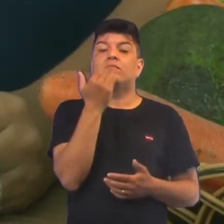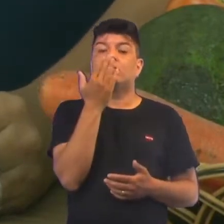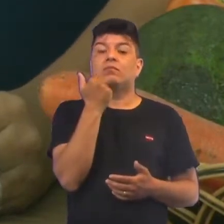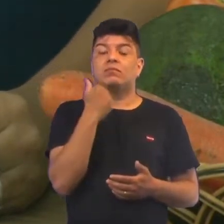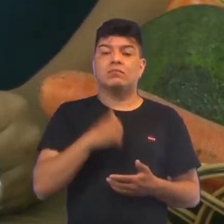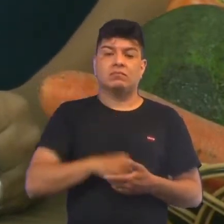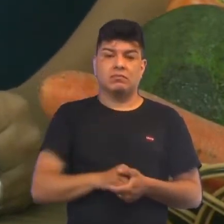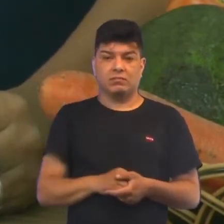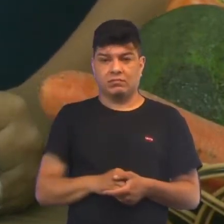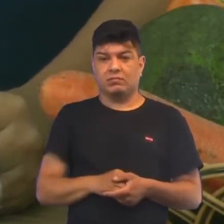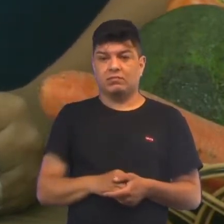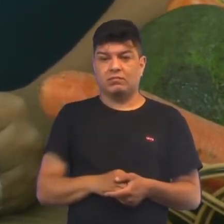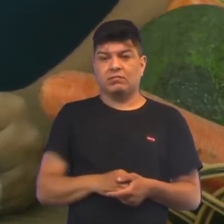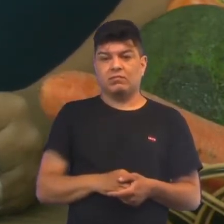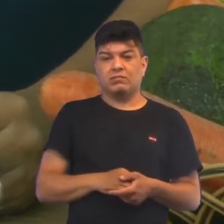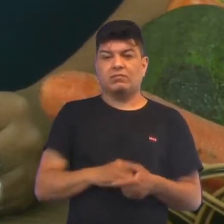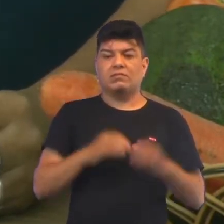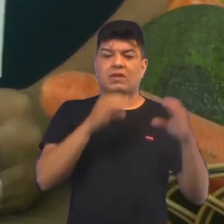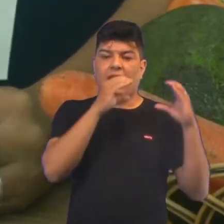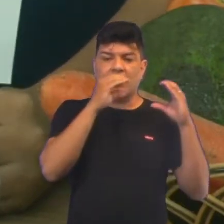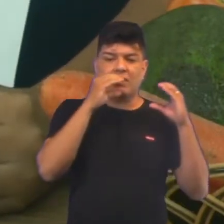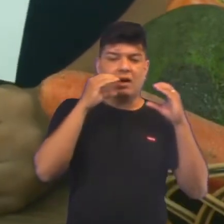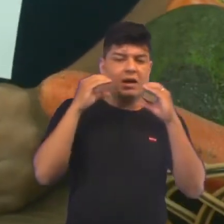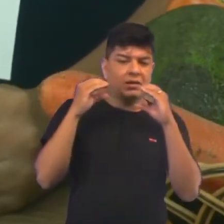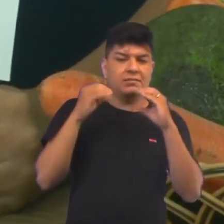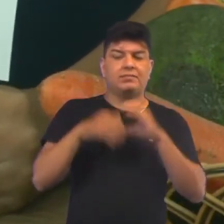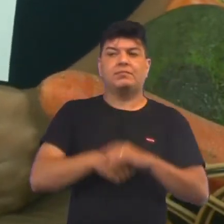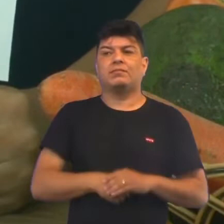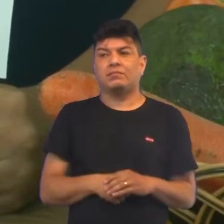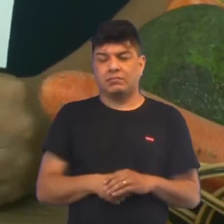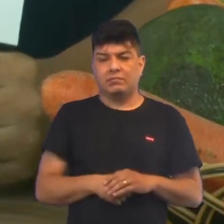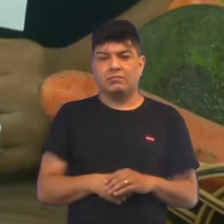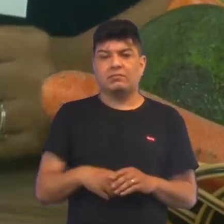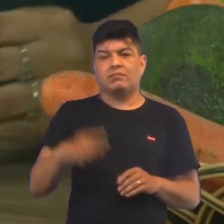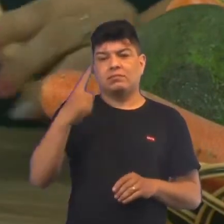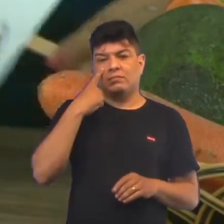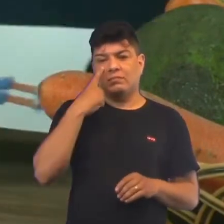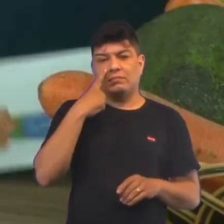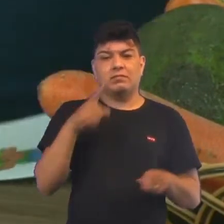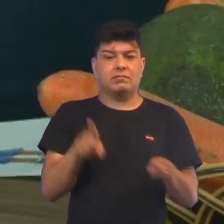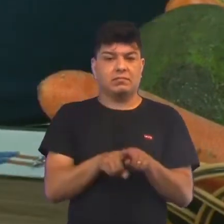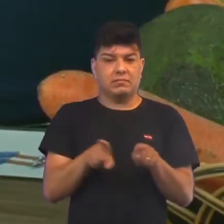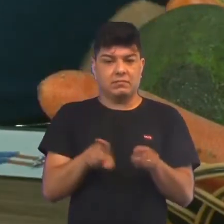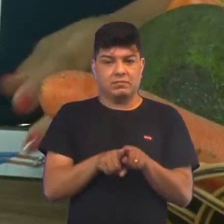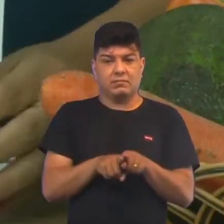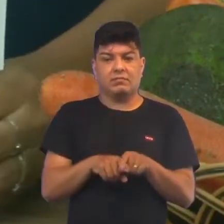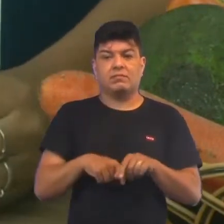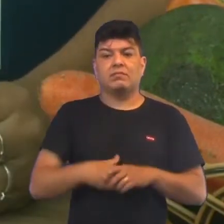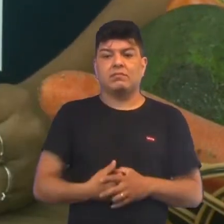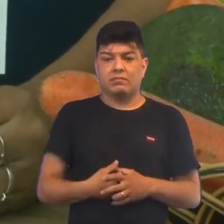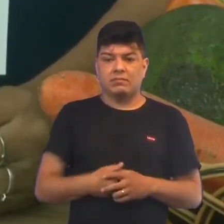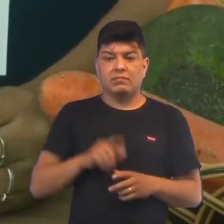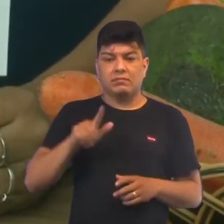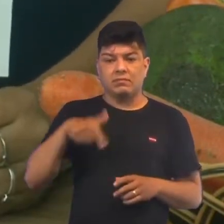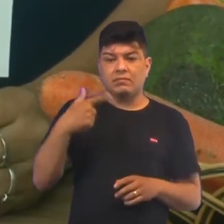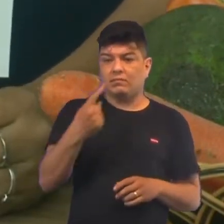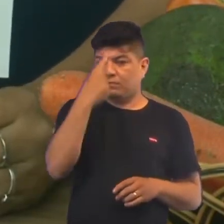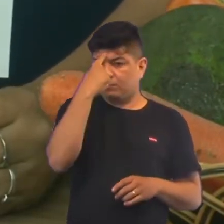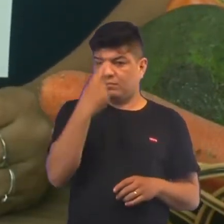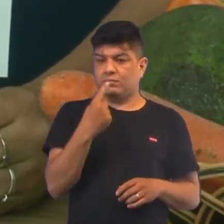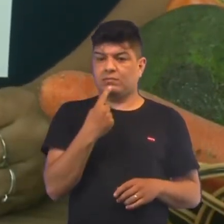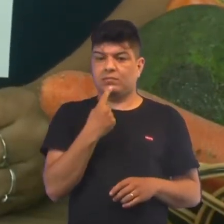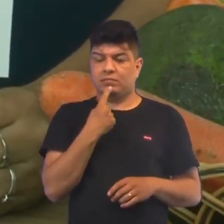comer? Um hambúrguer, isso mesmo. Agora vamos observar aqui esta outra